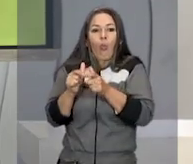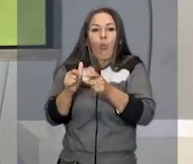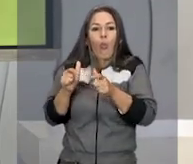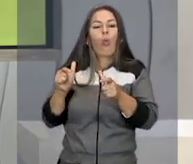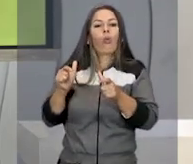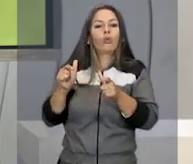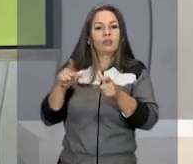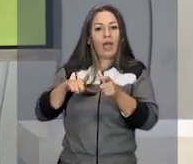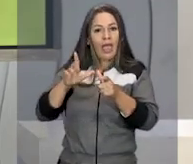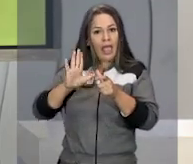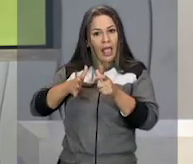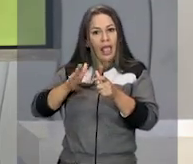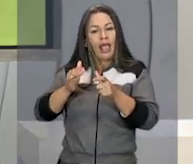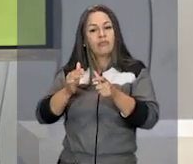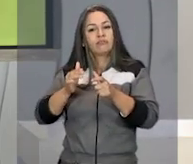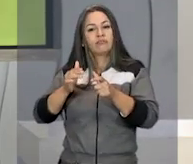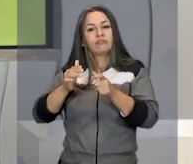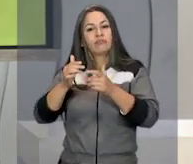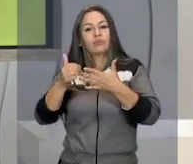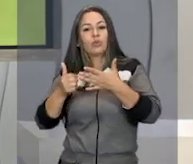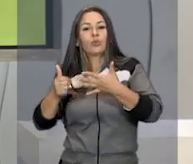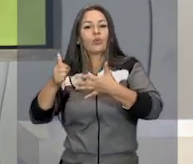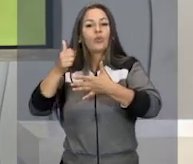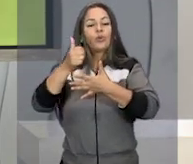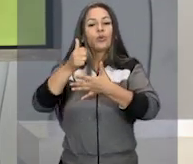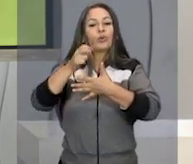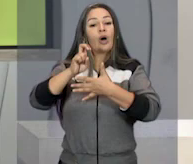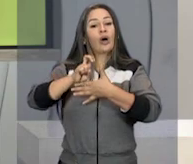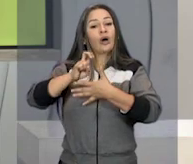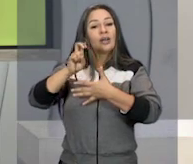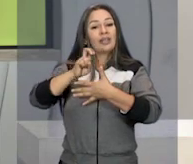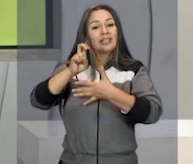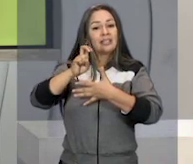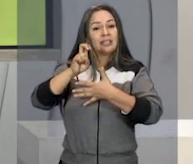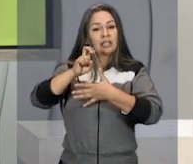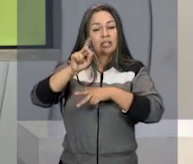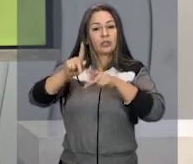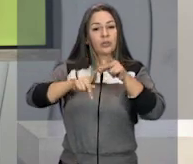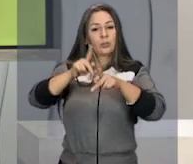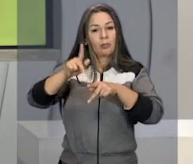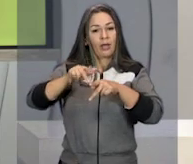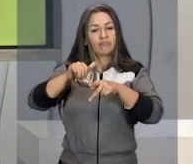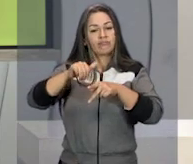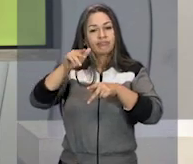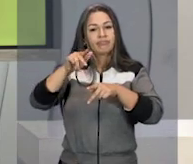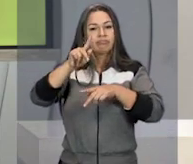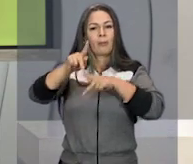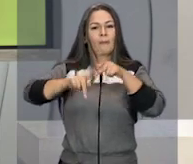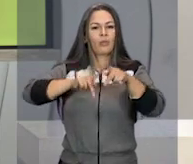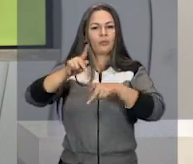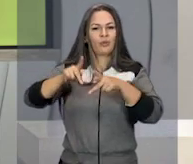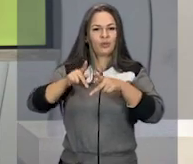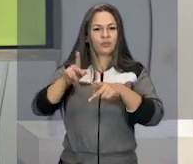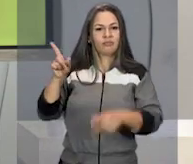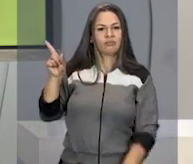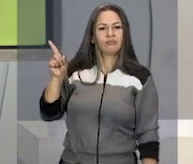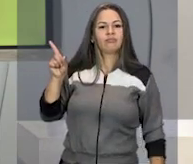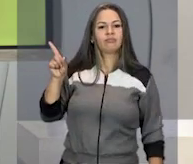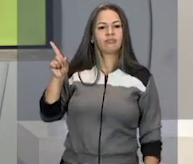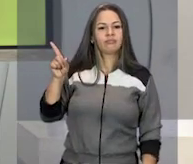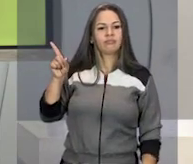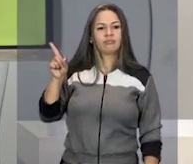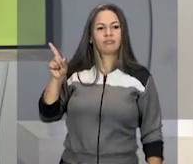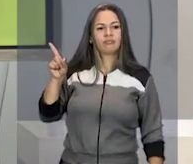mundo. Nós, BR, né, vai aparecer aqui embaixo se a gente fosse colocar no ranking exatamente. Depois